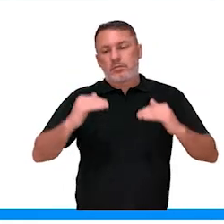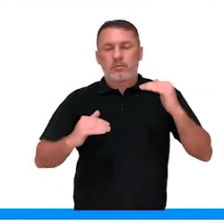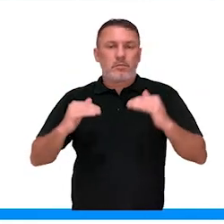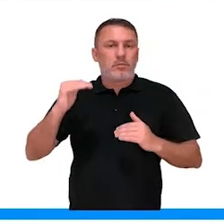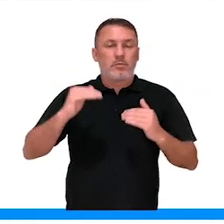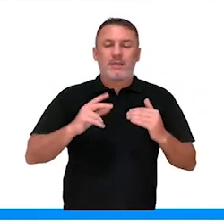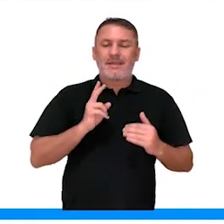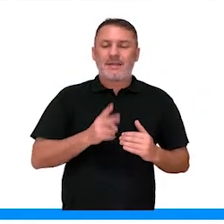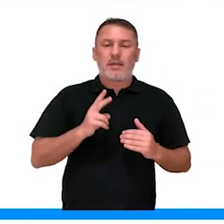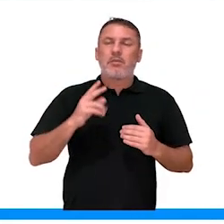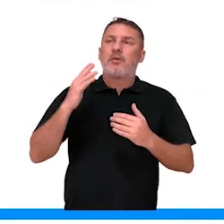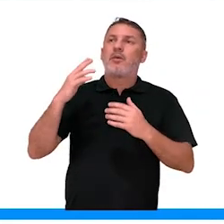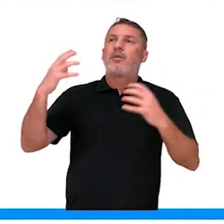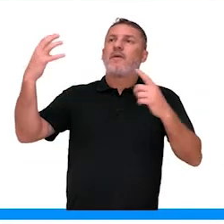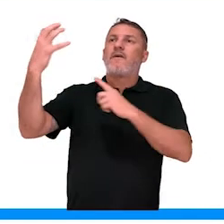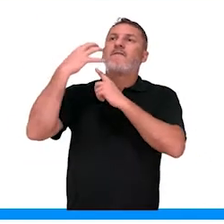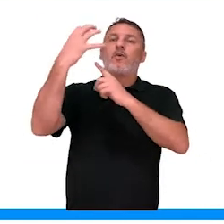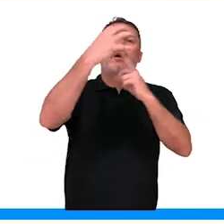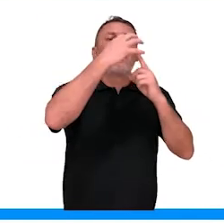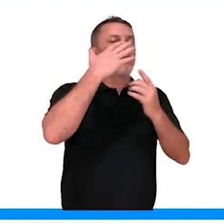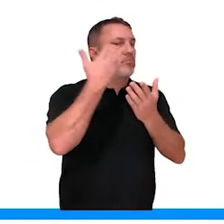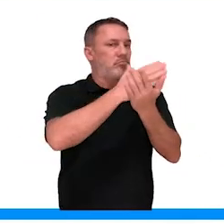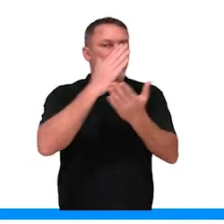da temperatura externa.